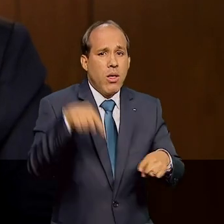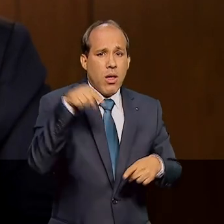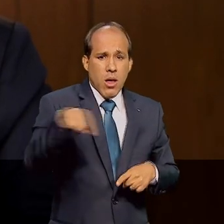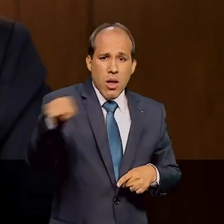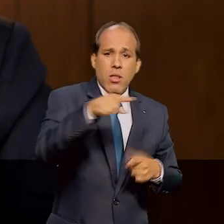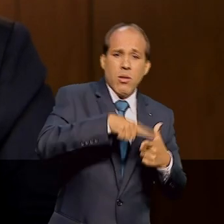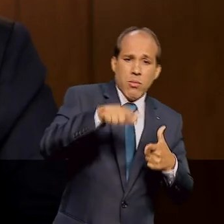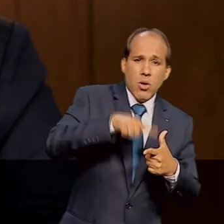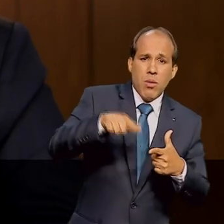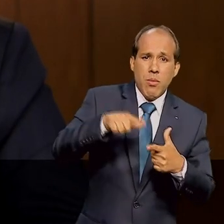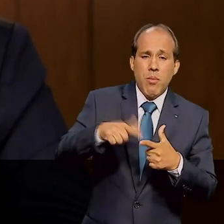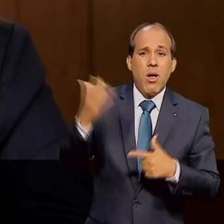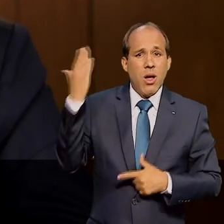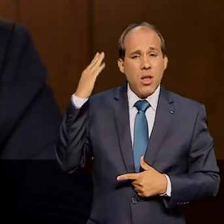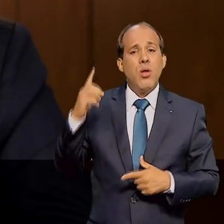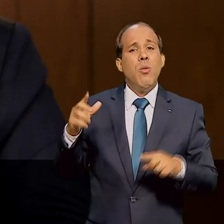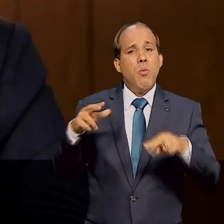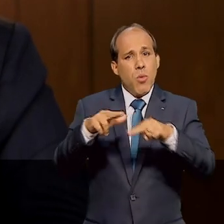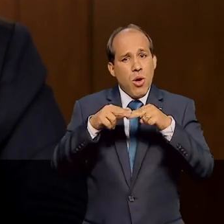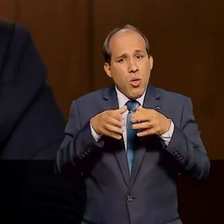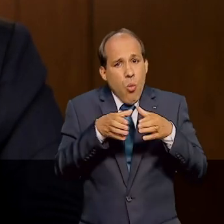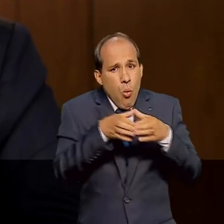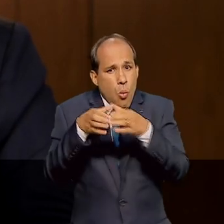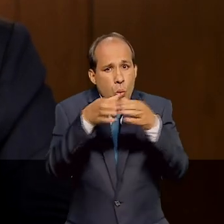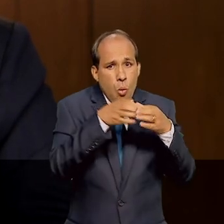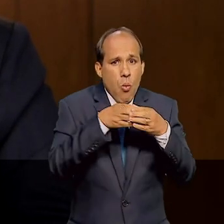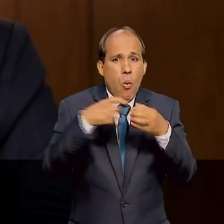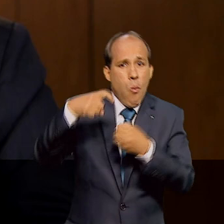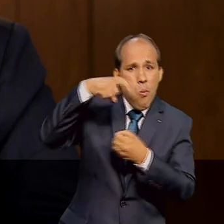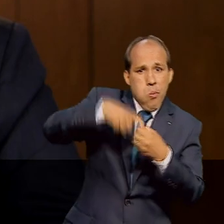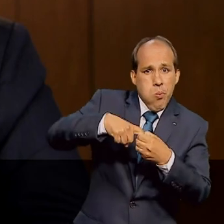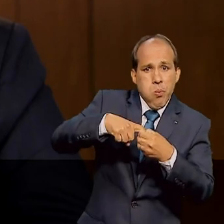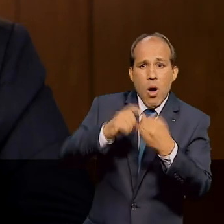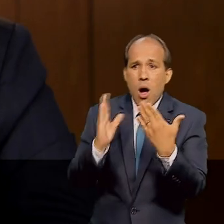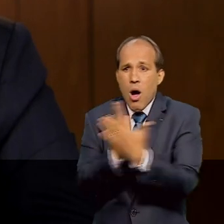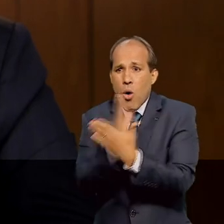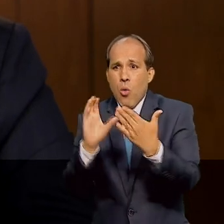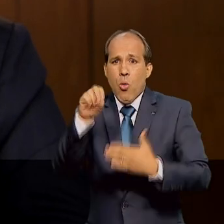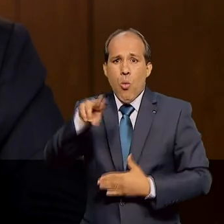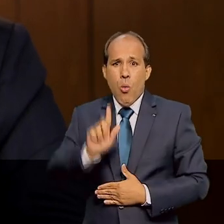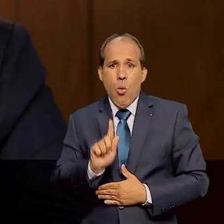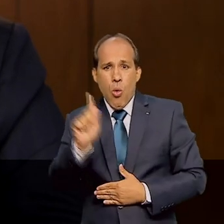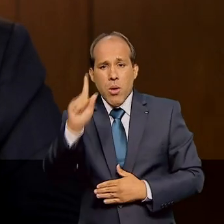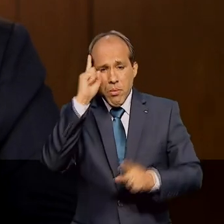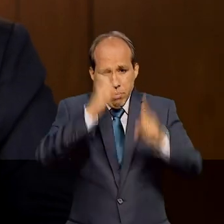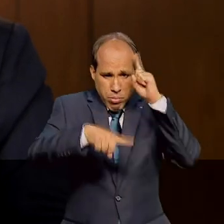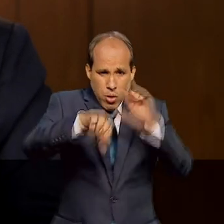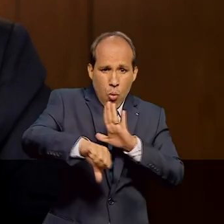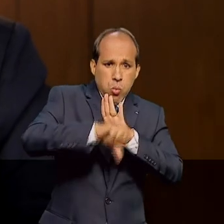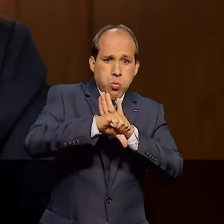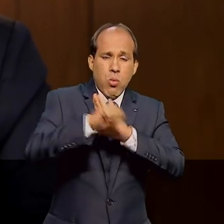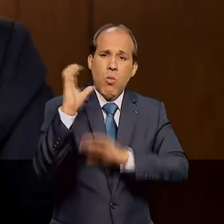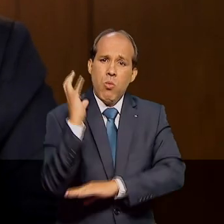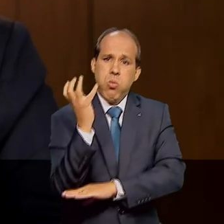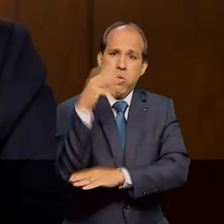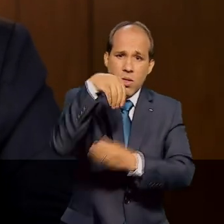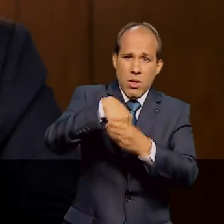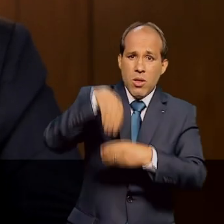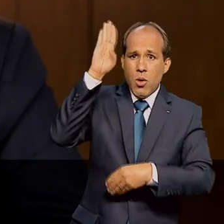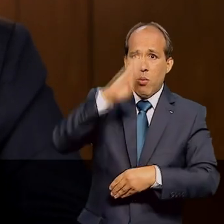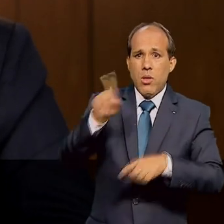mais o combate a esses problemas que favorecem as organizações que associadas a algumas longas